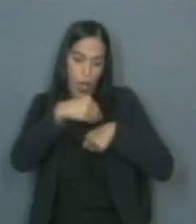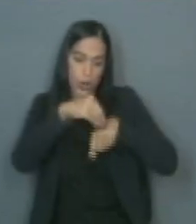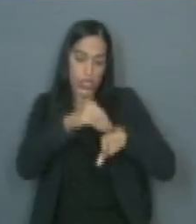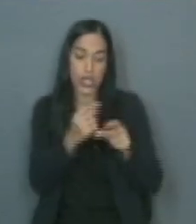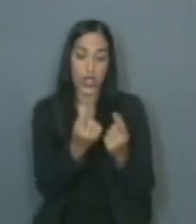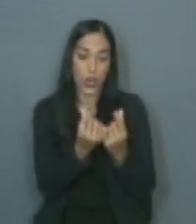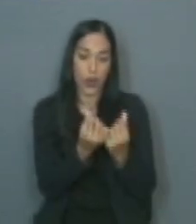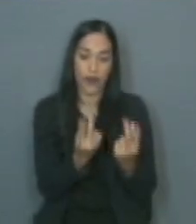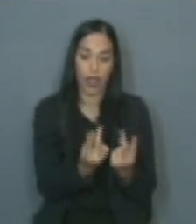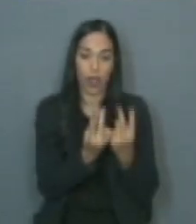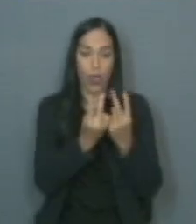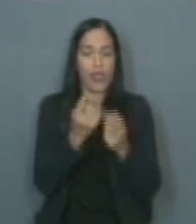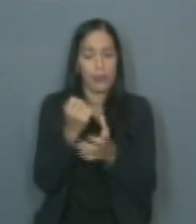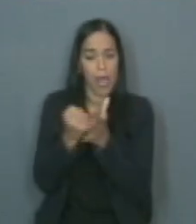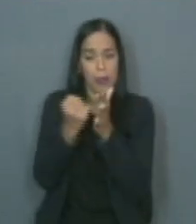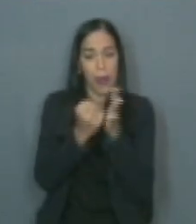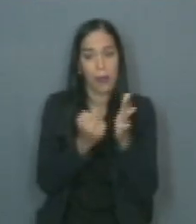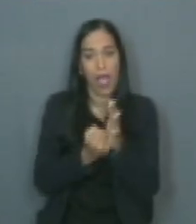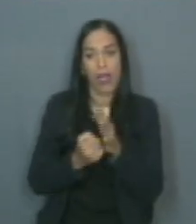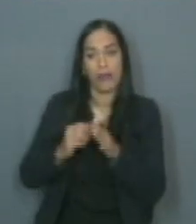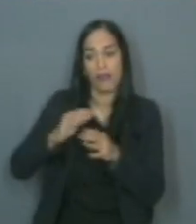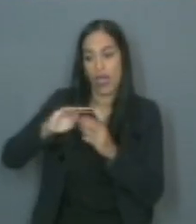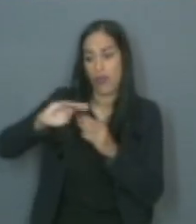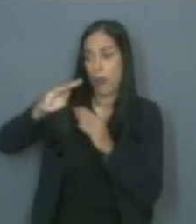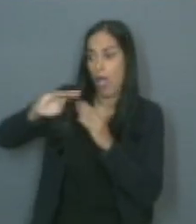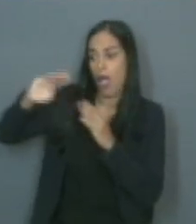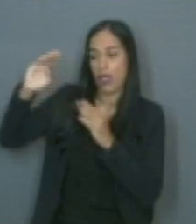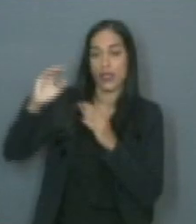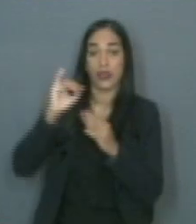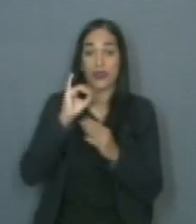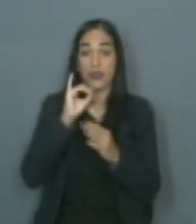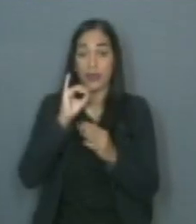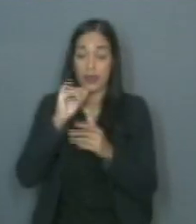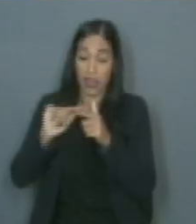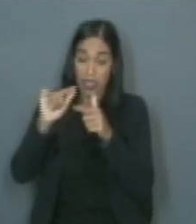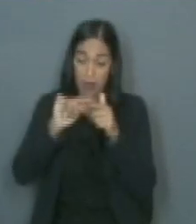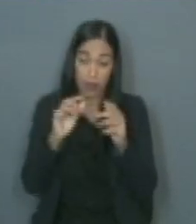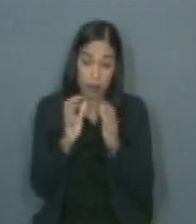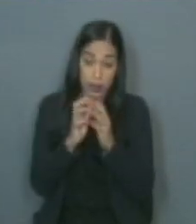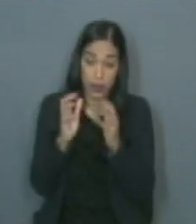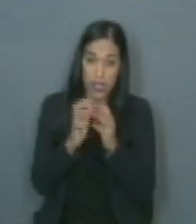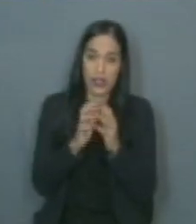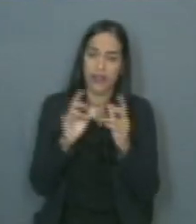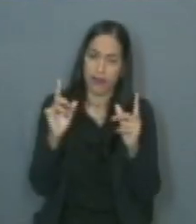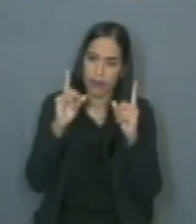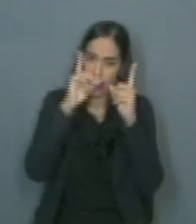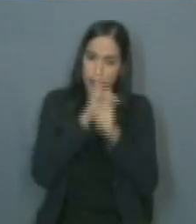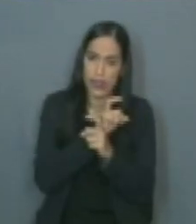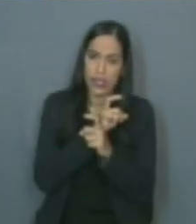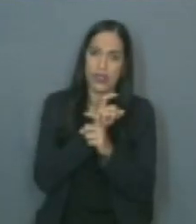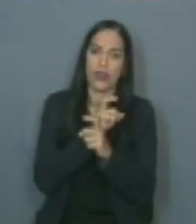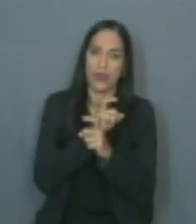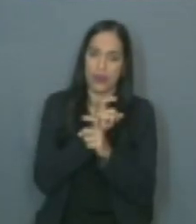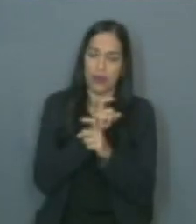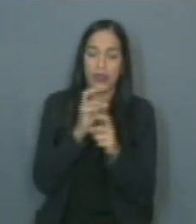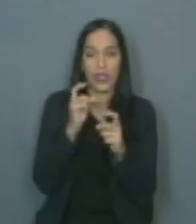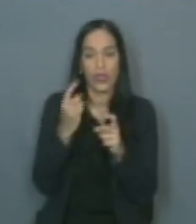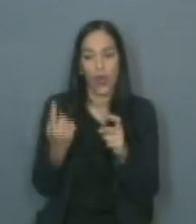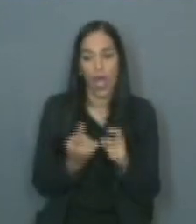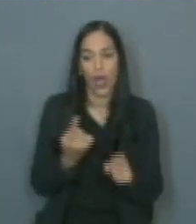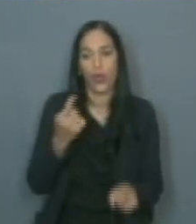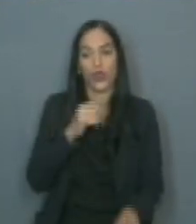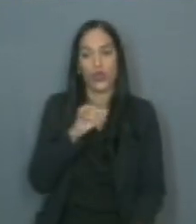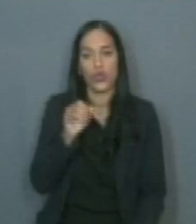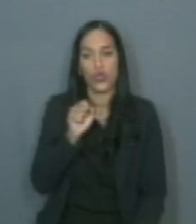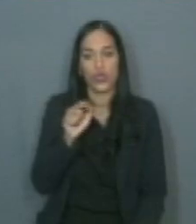mais barreiras, porque a situação do Recife está crítica e a situação dessa moradora do Alto José do Pinho também. De imediato já